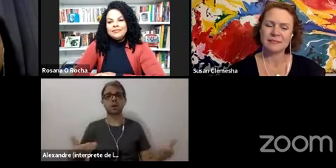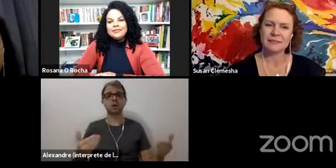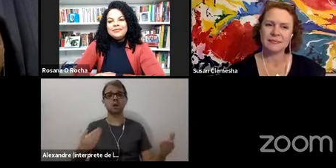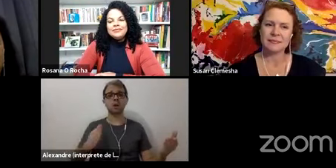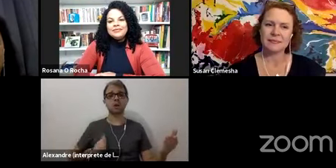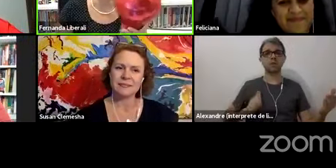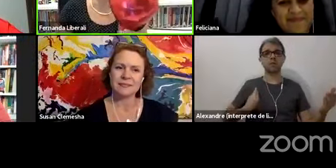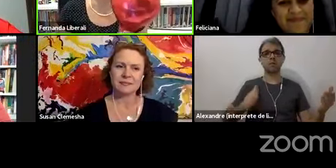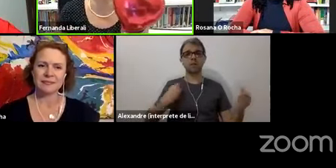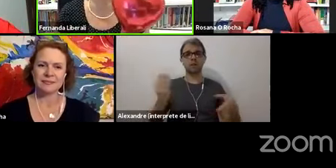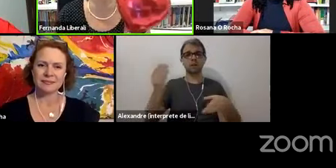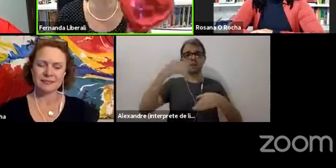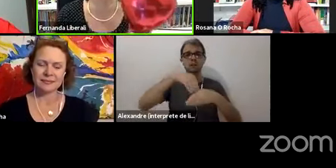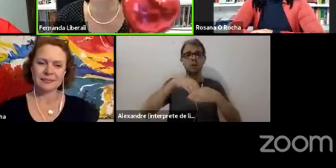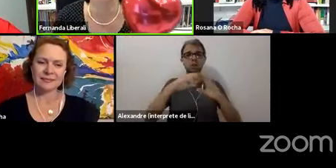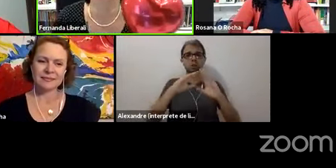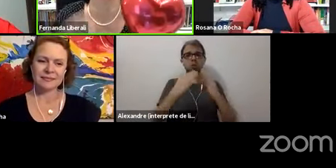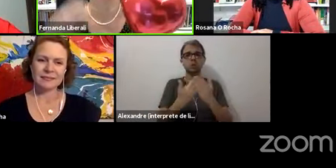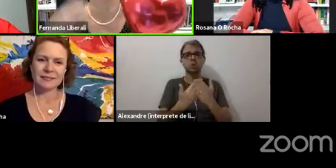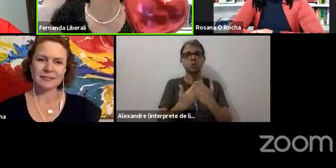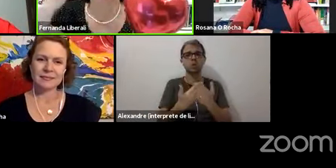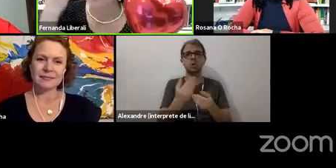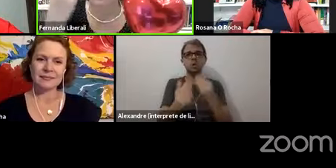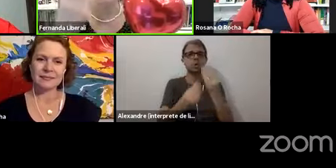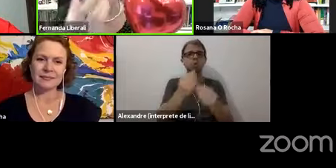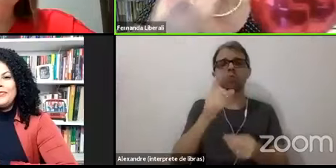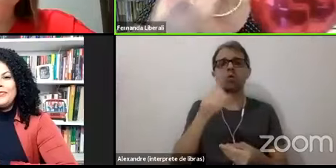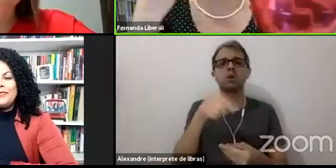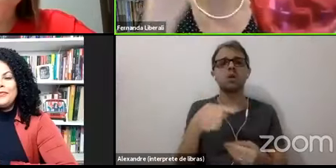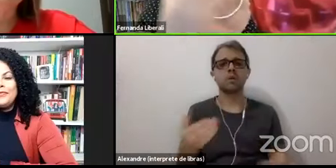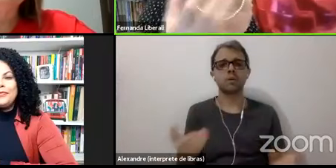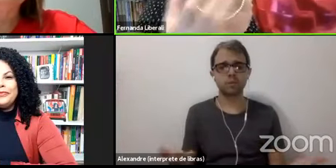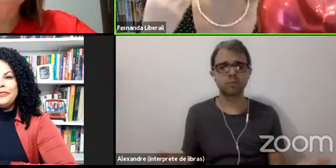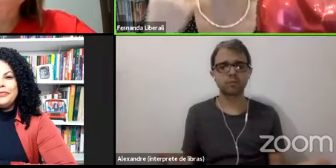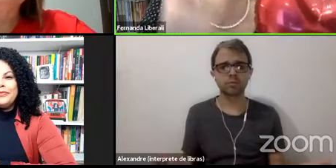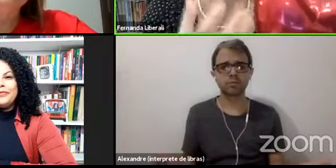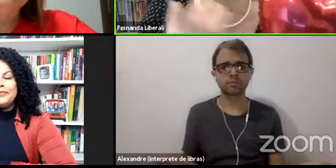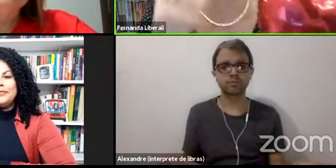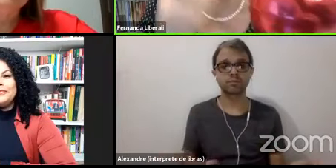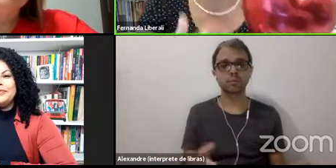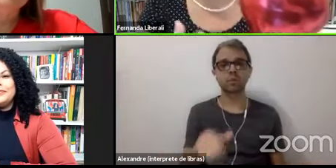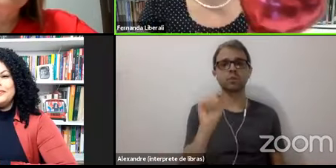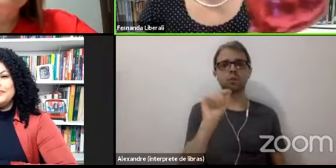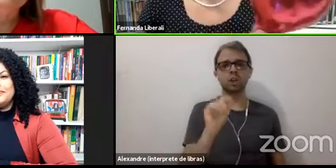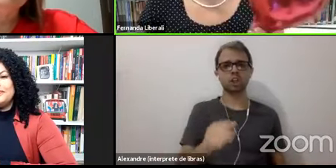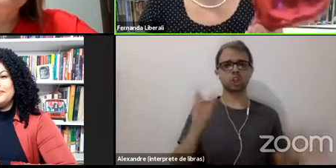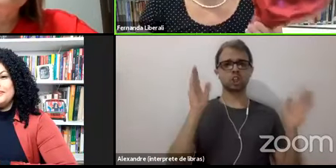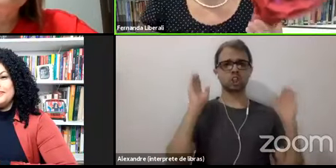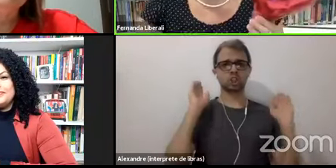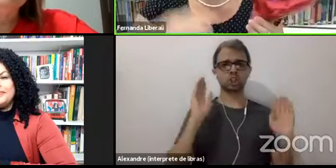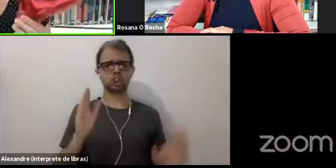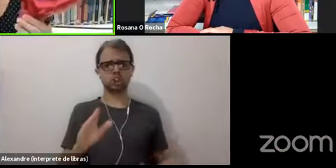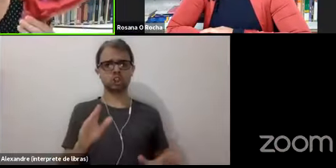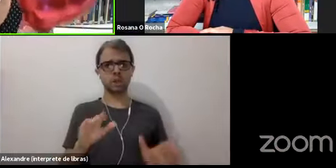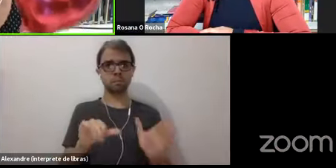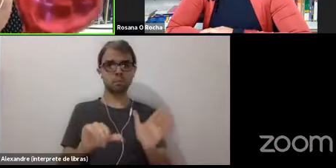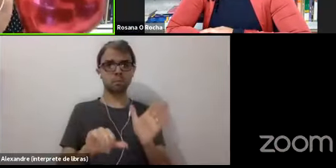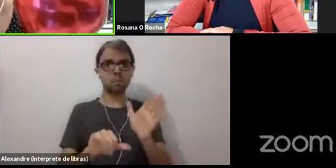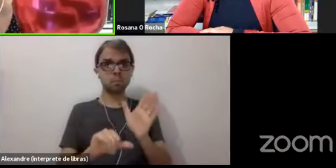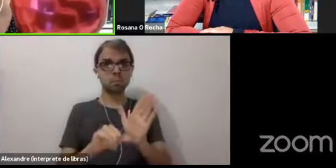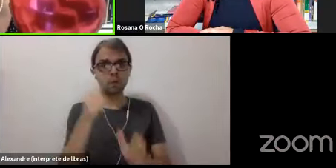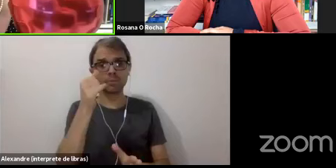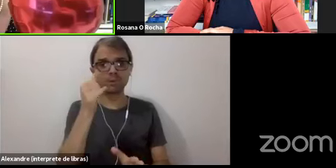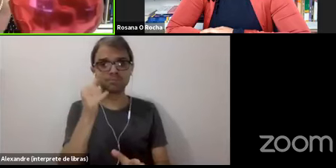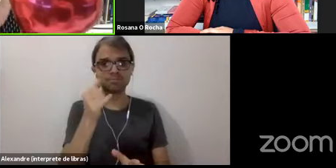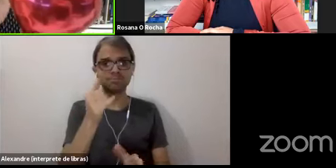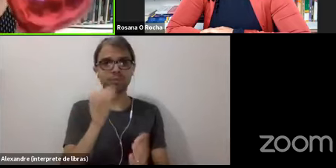durante a pandemia. São aqueles que enfrentam, na primeira, logo confrontam de frente todas as dificuldades